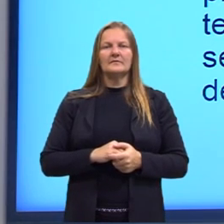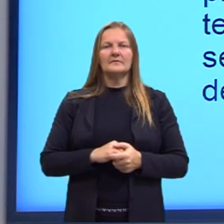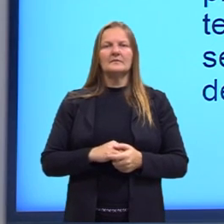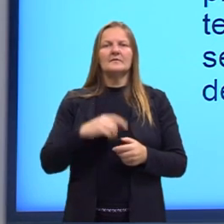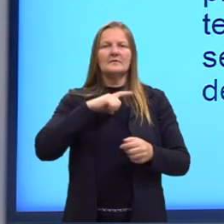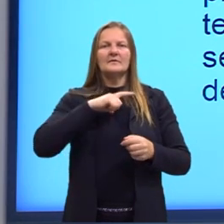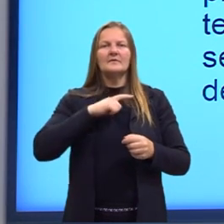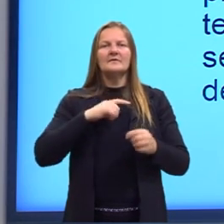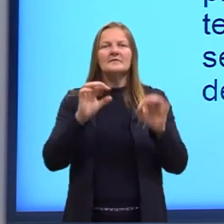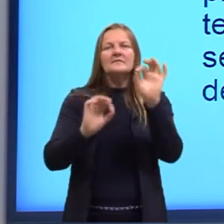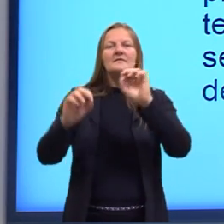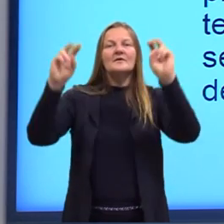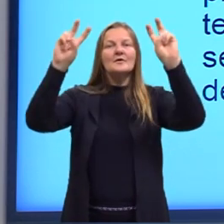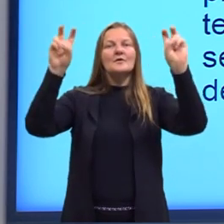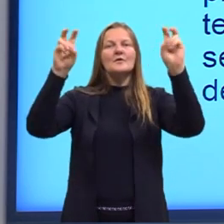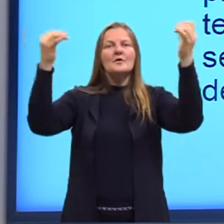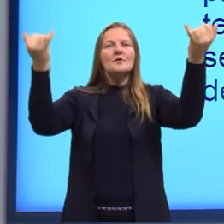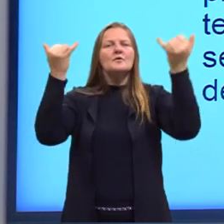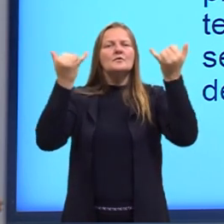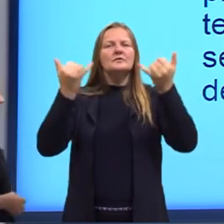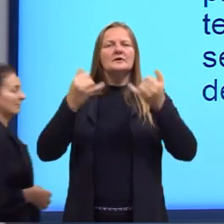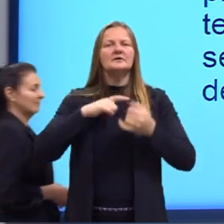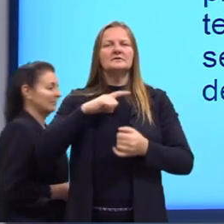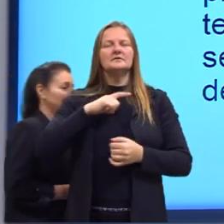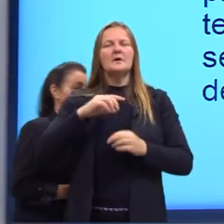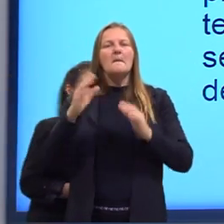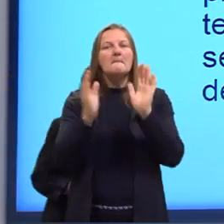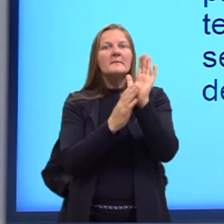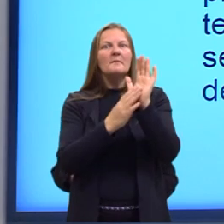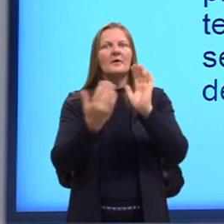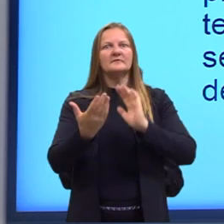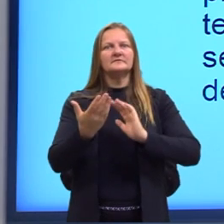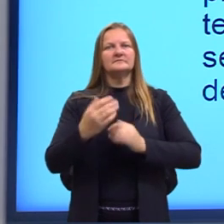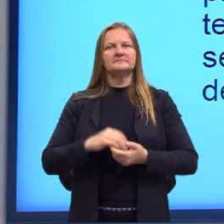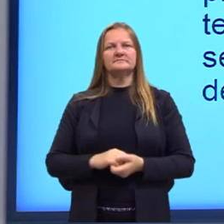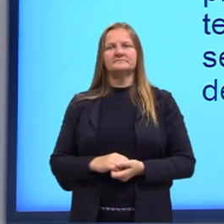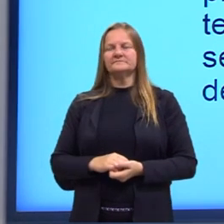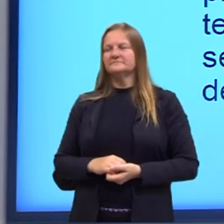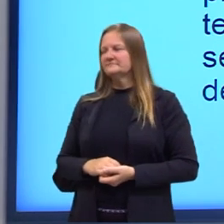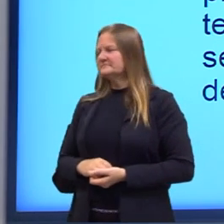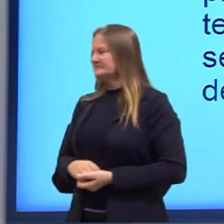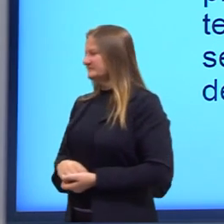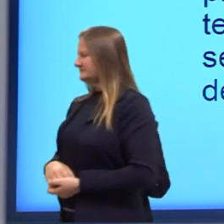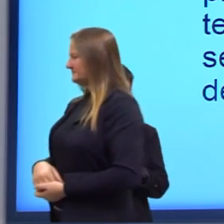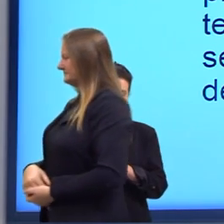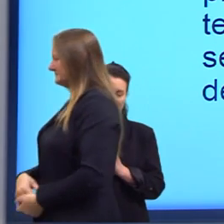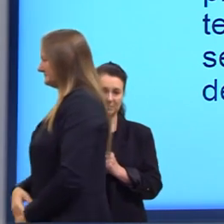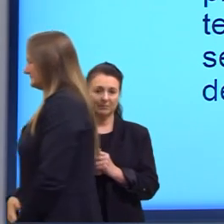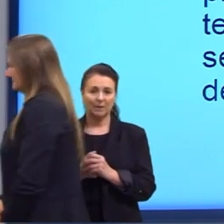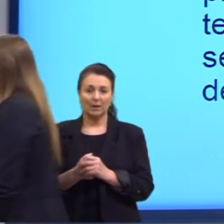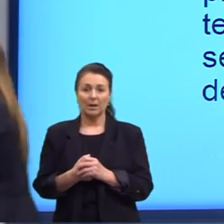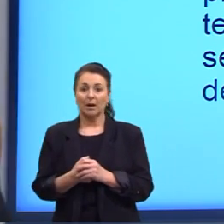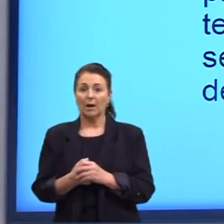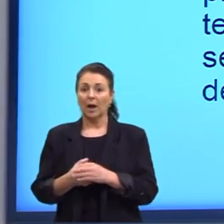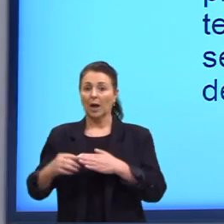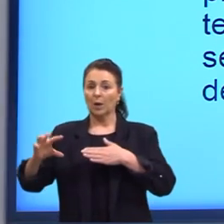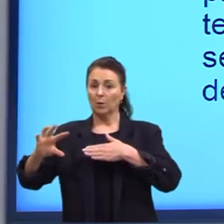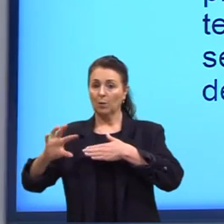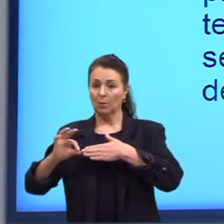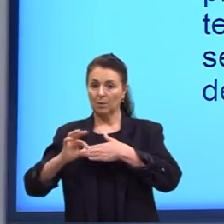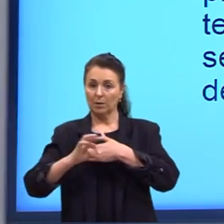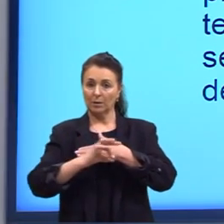escolhe enunciados que estejam de acordo com a proposta Esse é o princípio da coerência temática